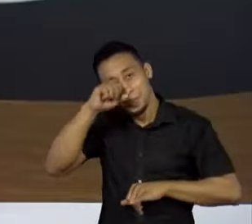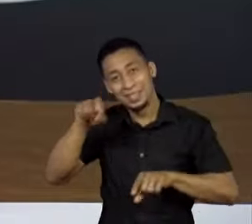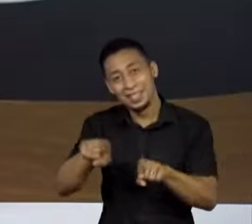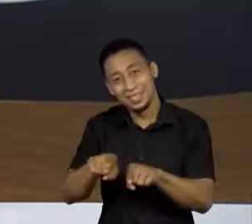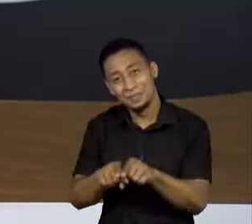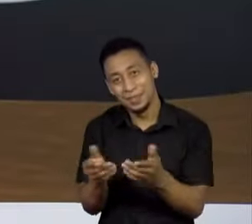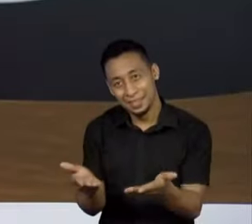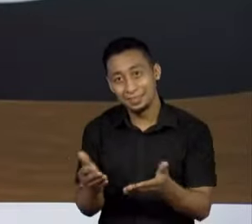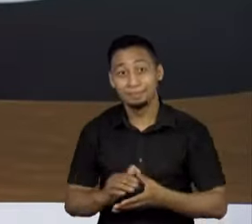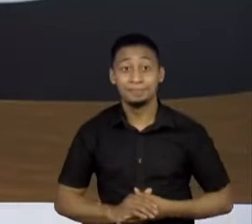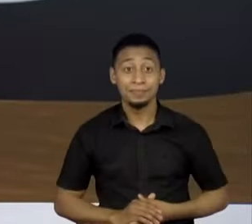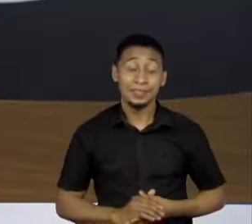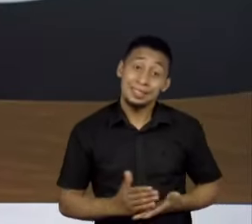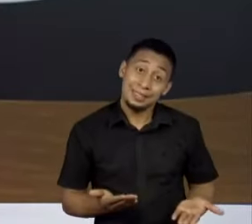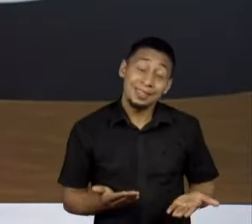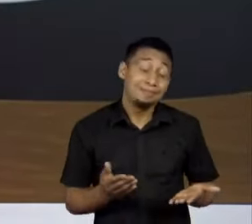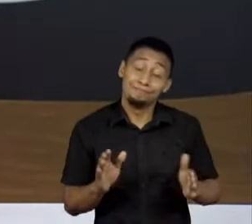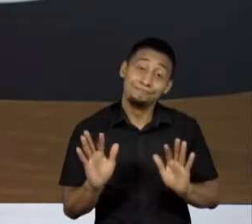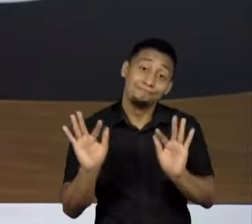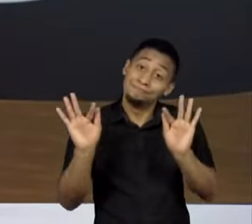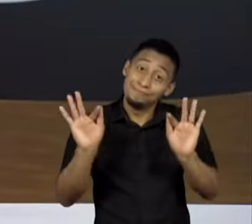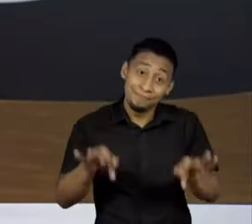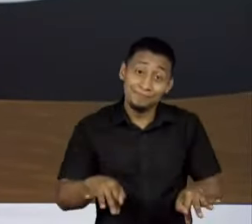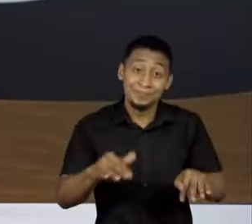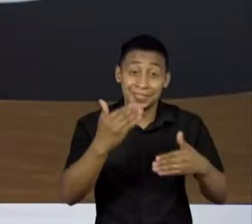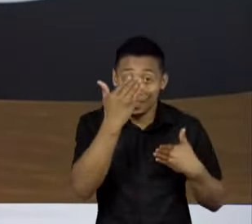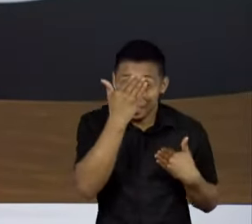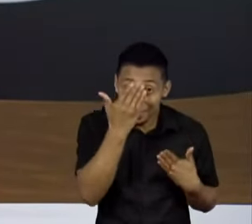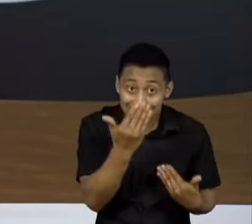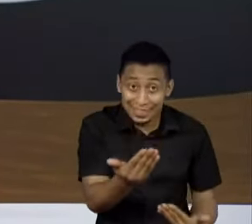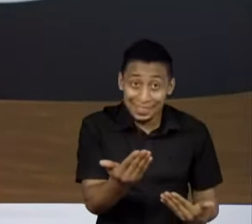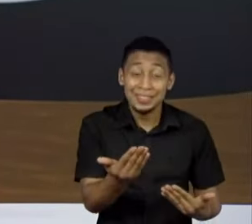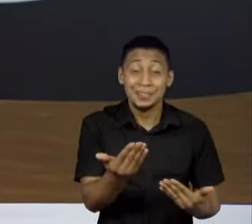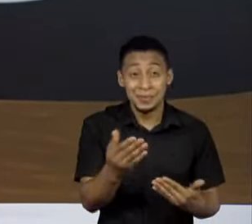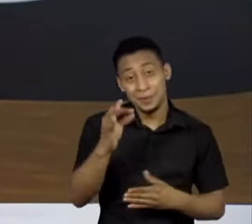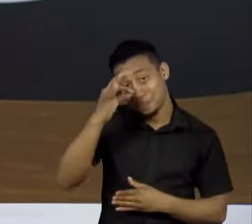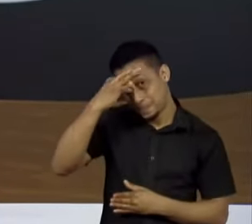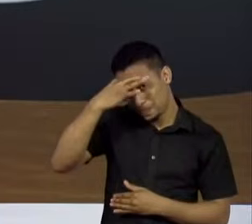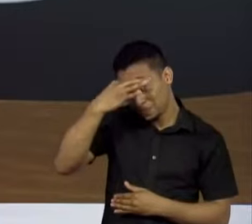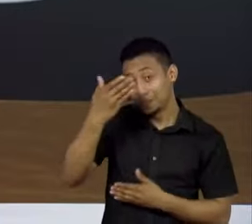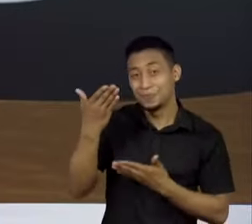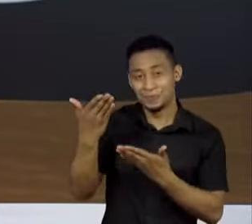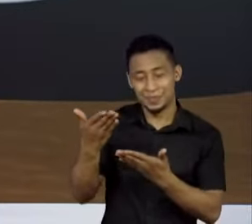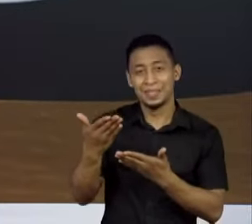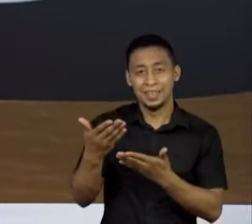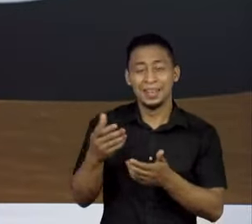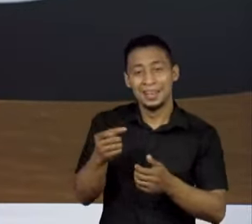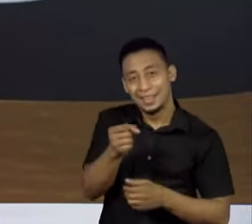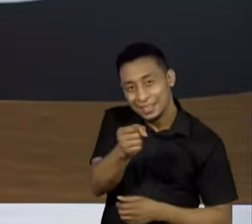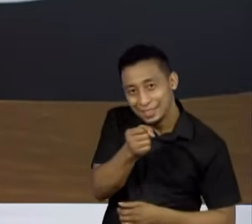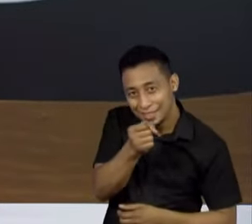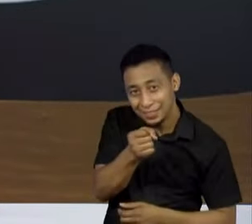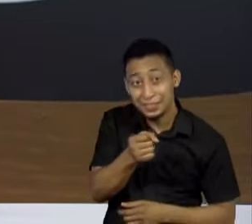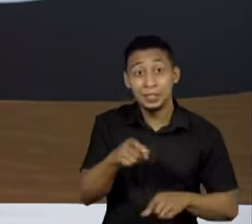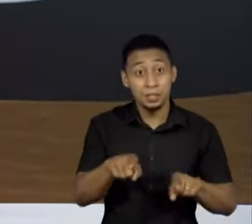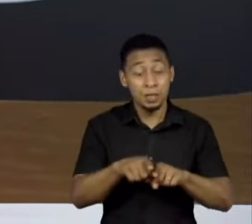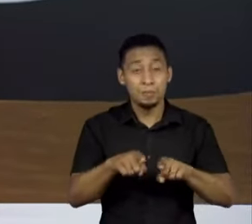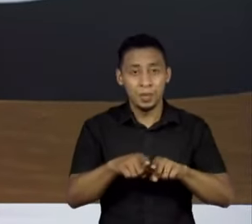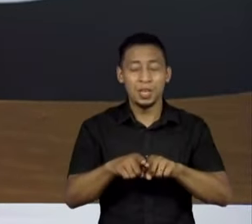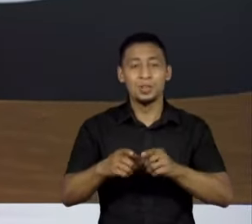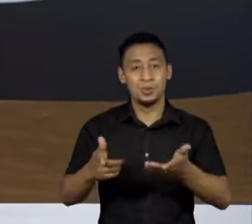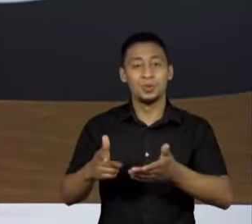é isso. Infelizmente, o nosso tempo chegou ao fim. Eu agradeço imensamente a Conceição Evaristo por essa entrevista e também essa